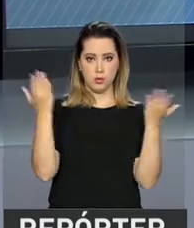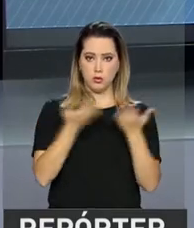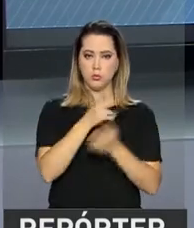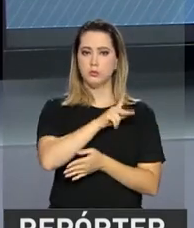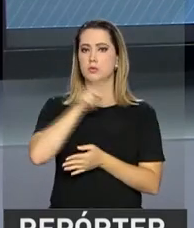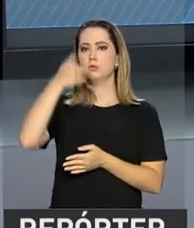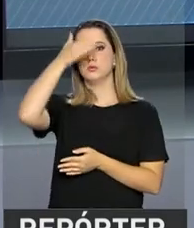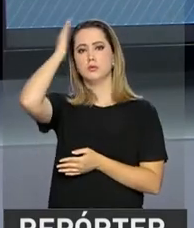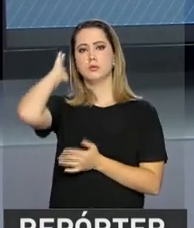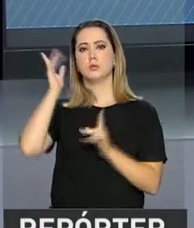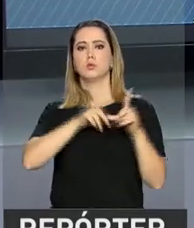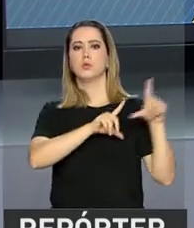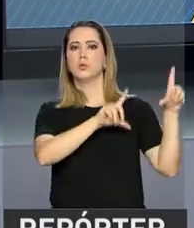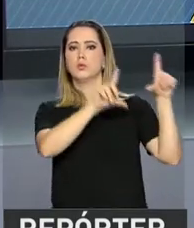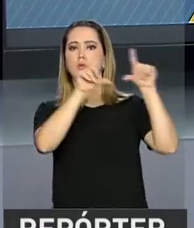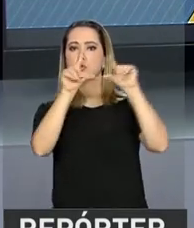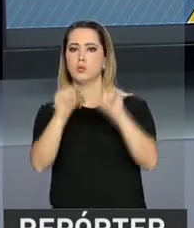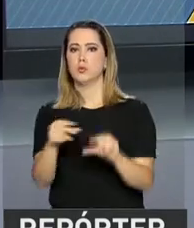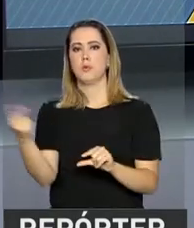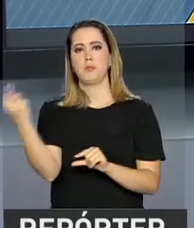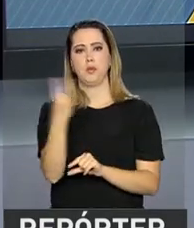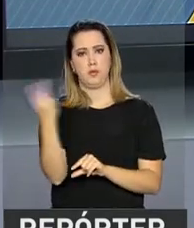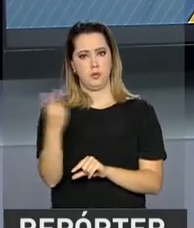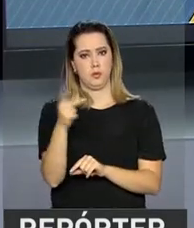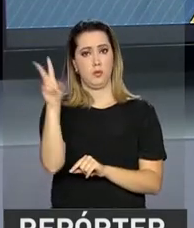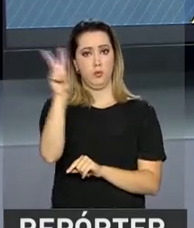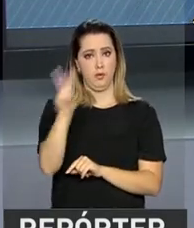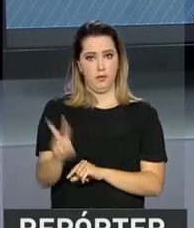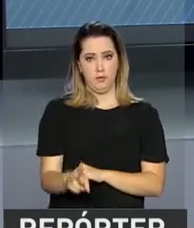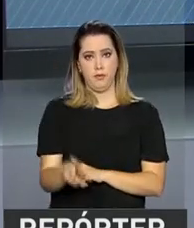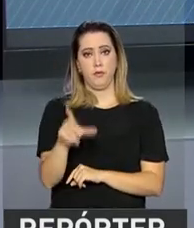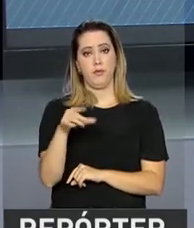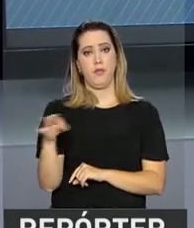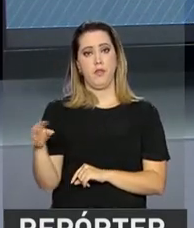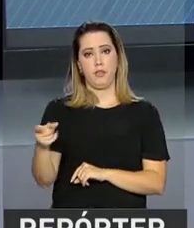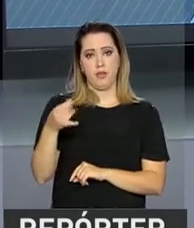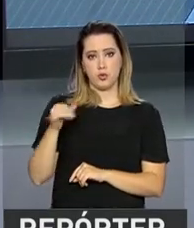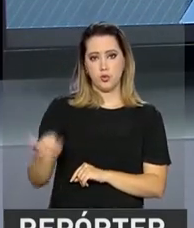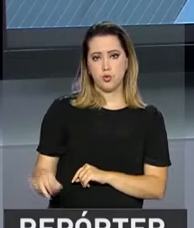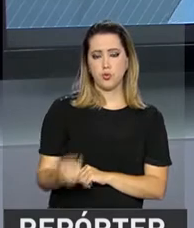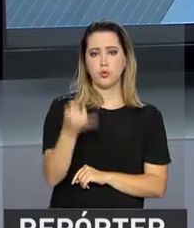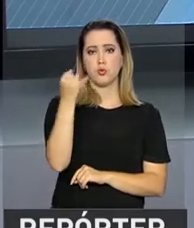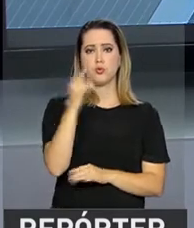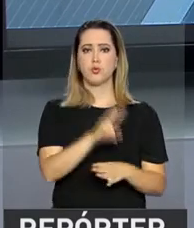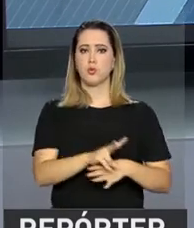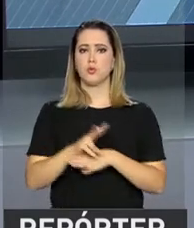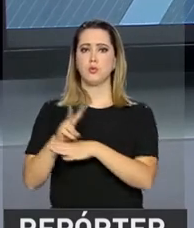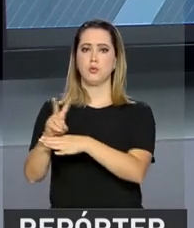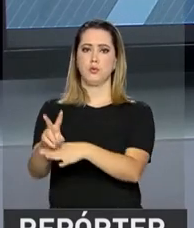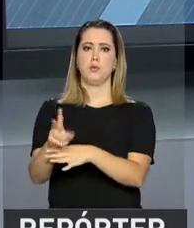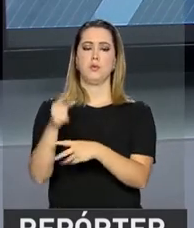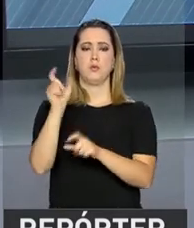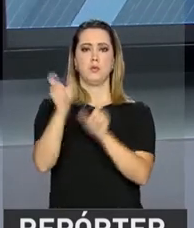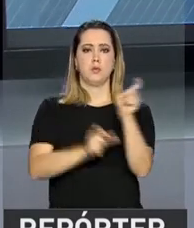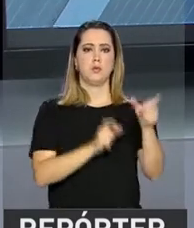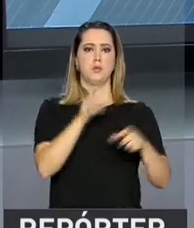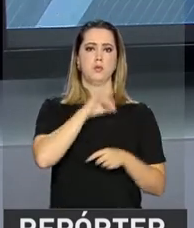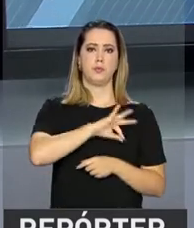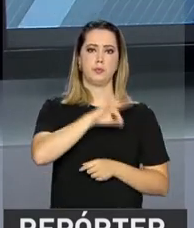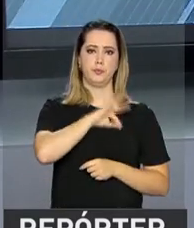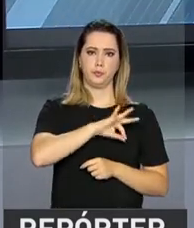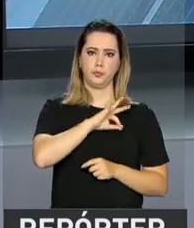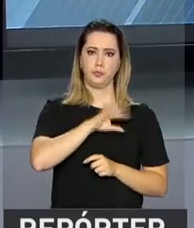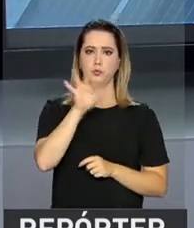michel temer foi a redução pela segunda vez no ano a taxa máxima de juros cobrados em empréstimos consignados para servidores públicos